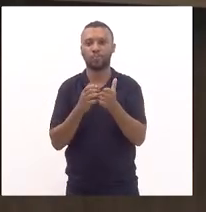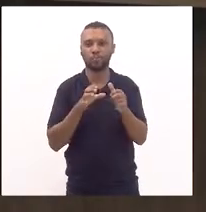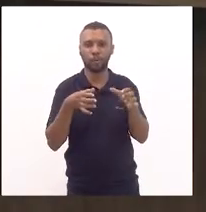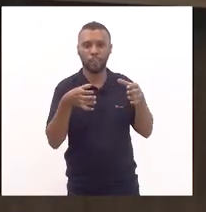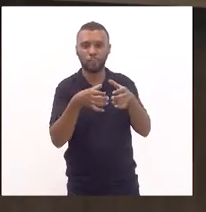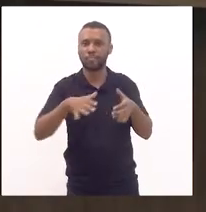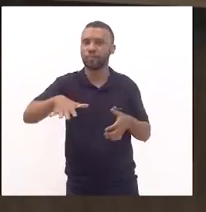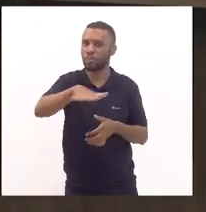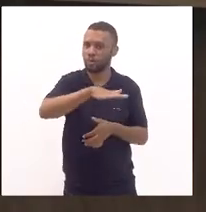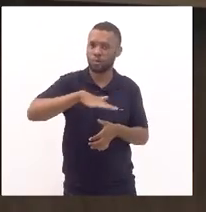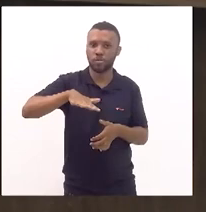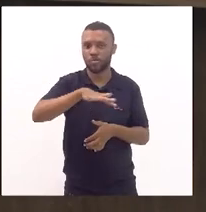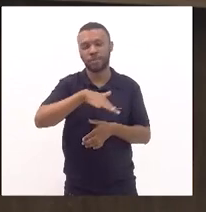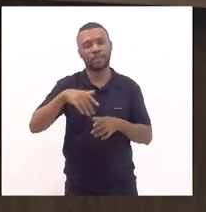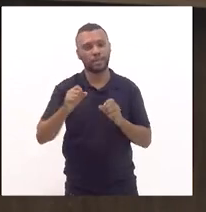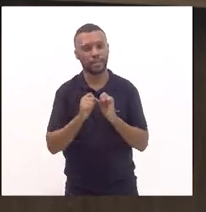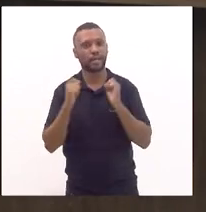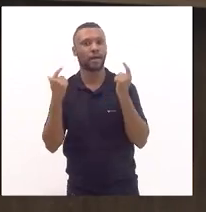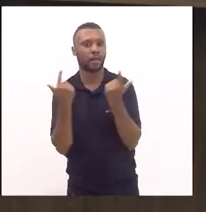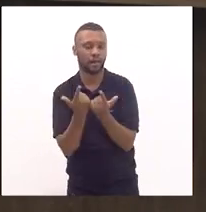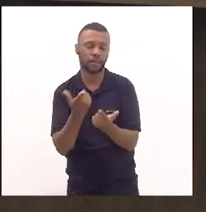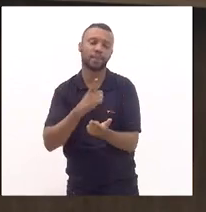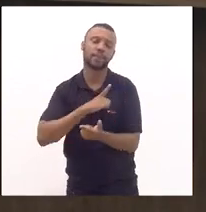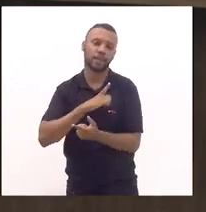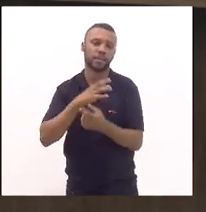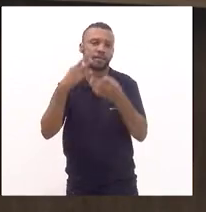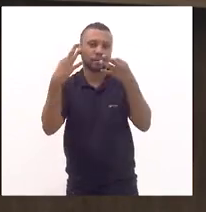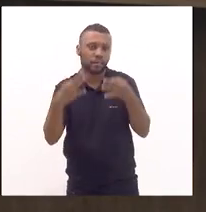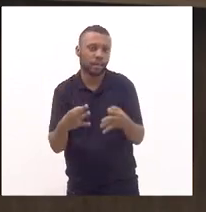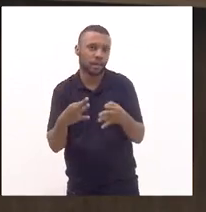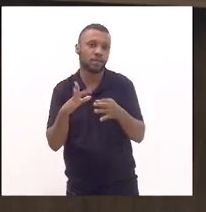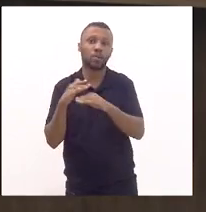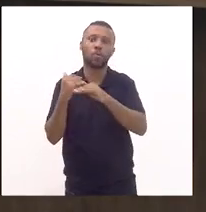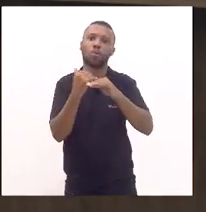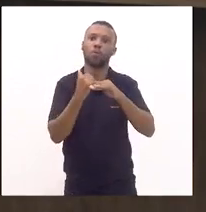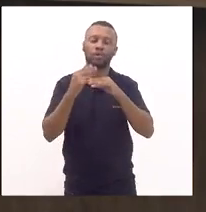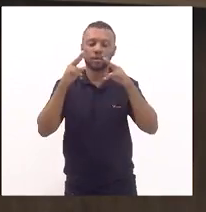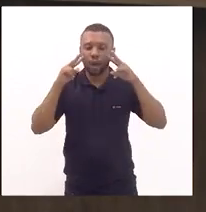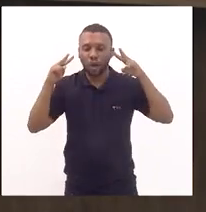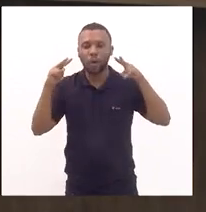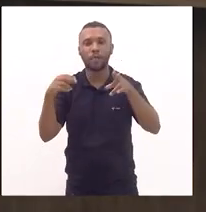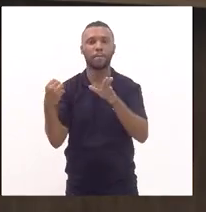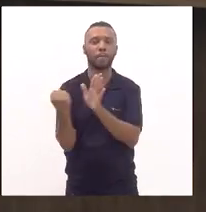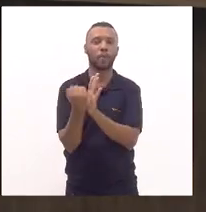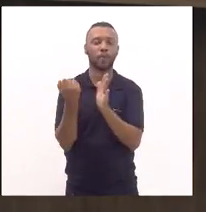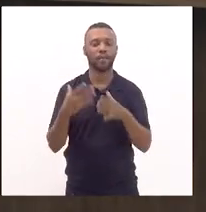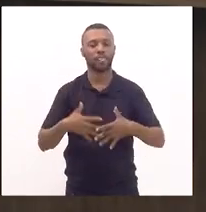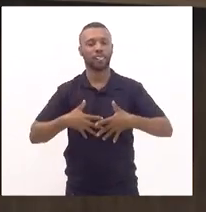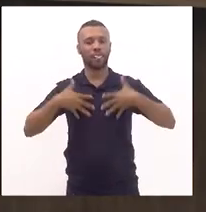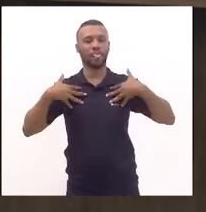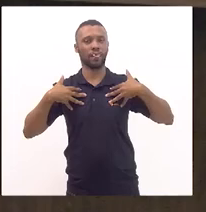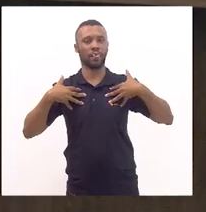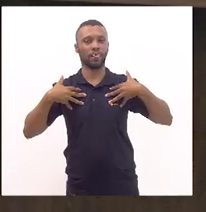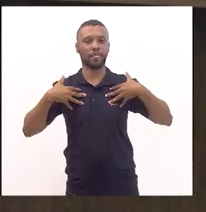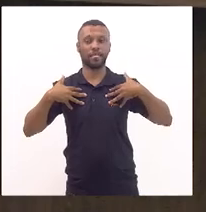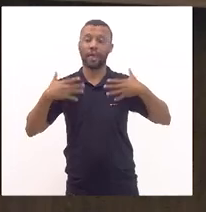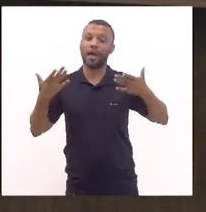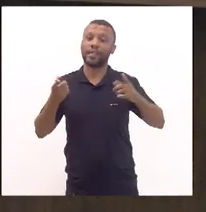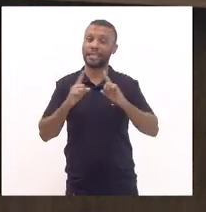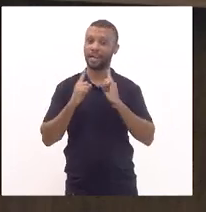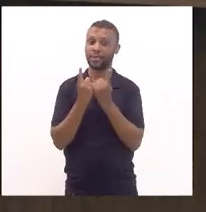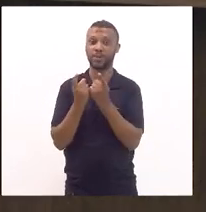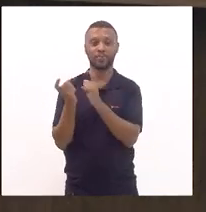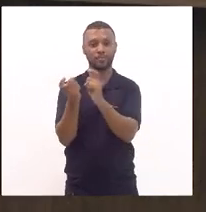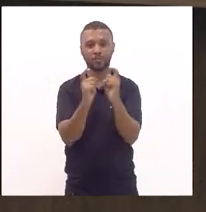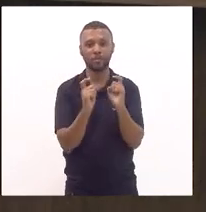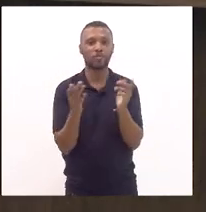dessa casa, e sei que tem dedo seu nisso também, reconhecer aqui, dizer que é muito gratificante, na sessão de hoje,